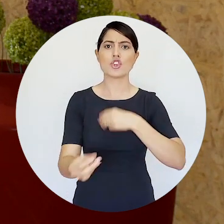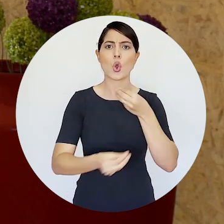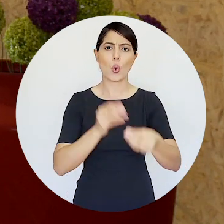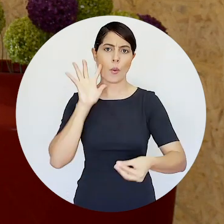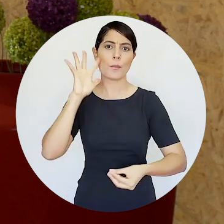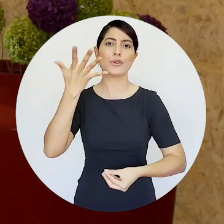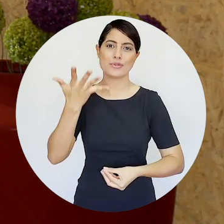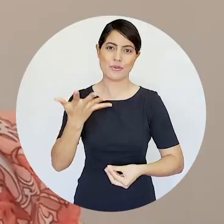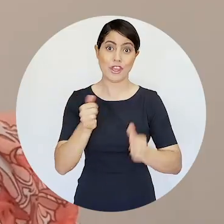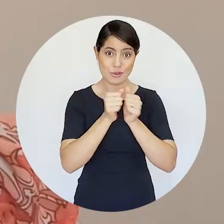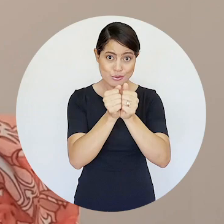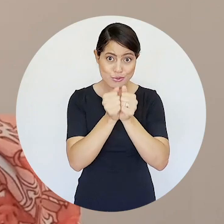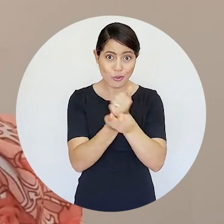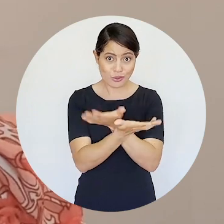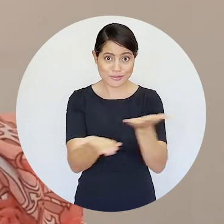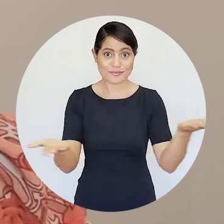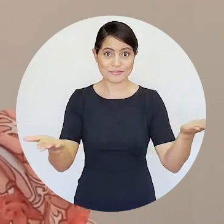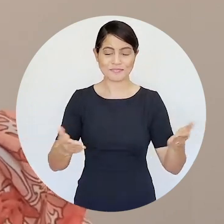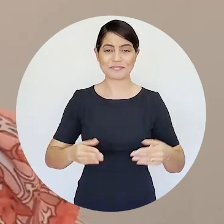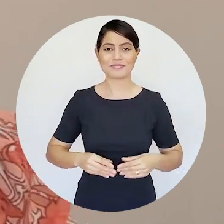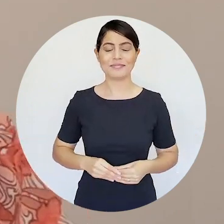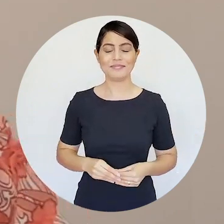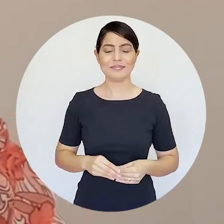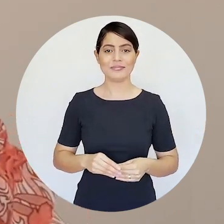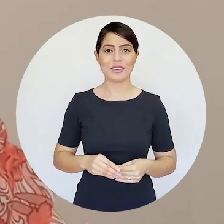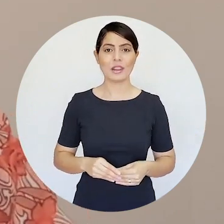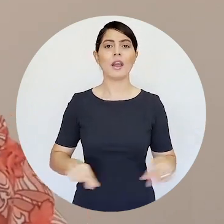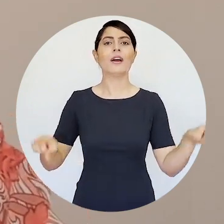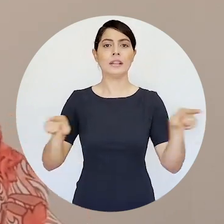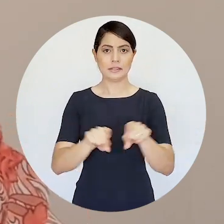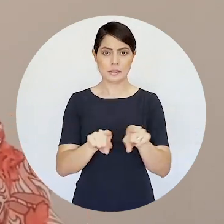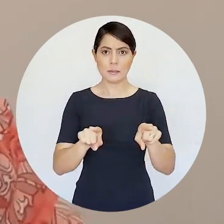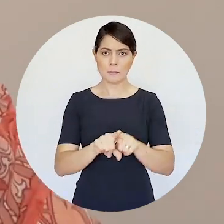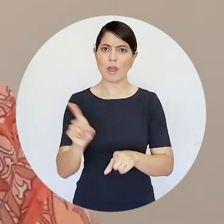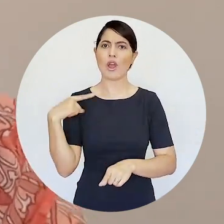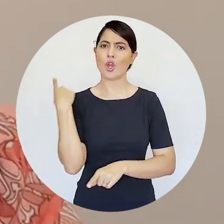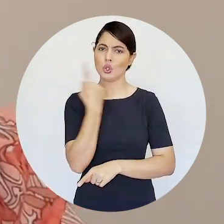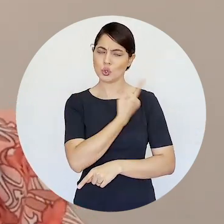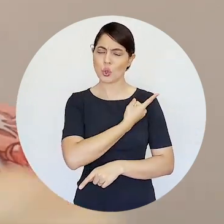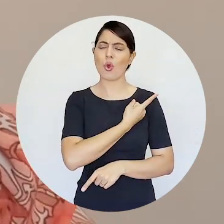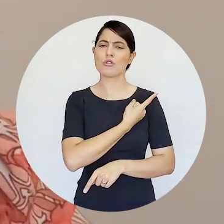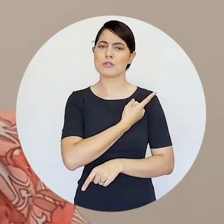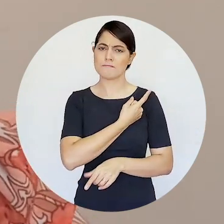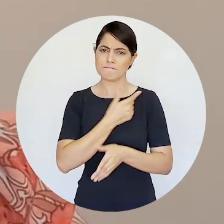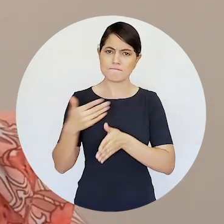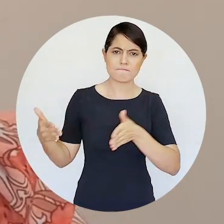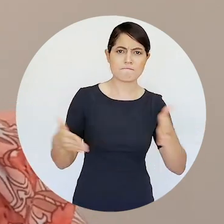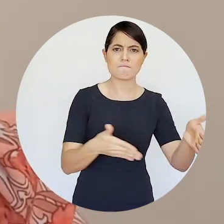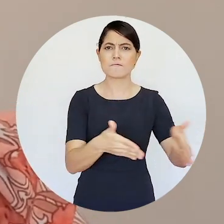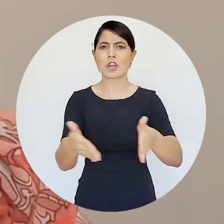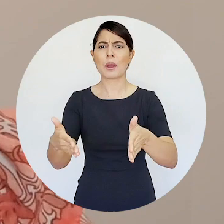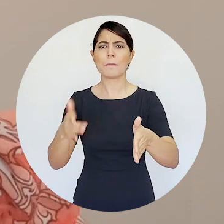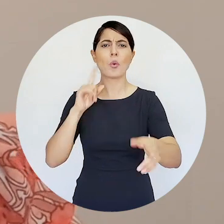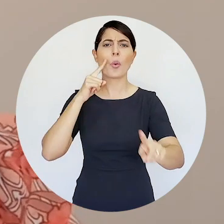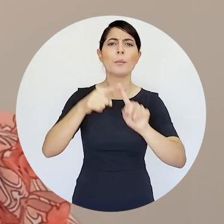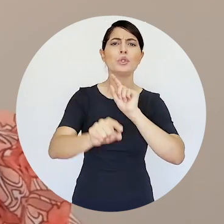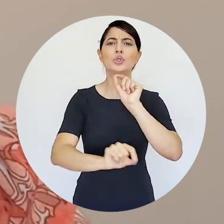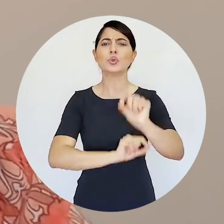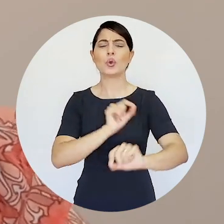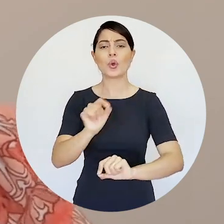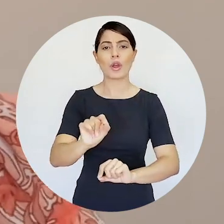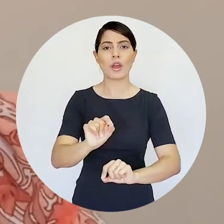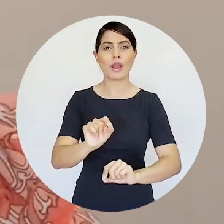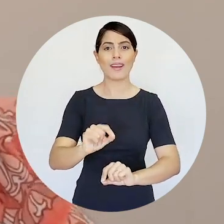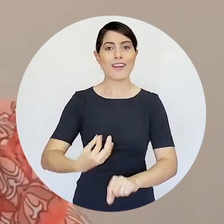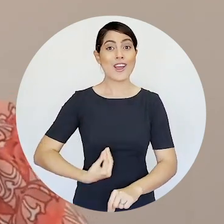dessa juntos. É verdade que nós, por outro lado, e é esse o caminho que devemos seguir, já vimos